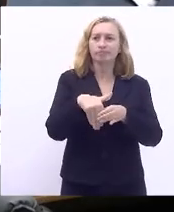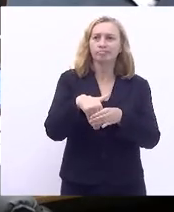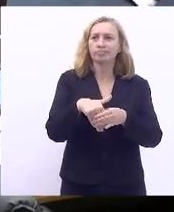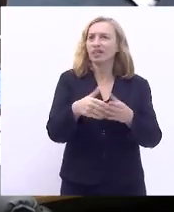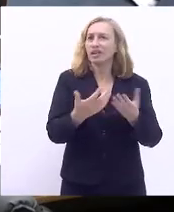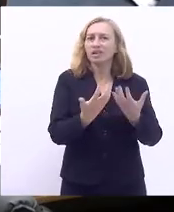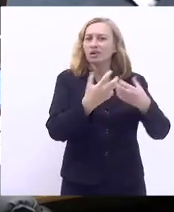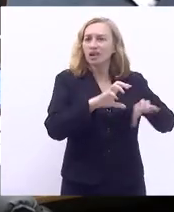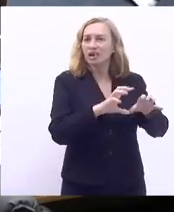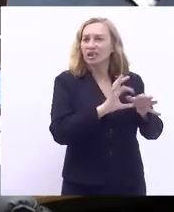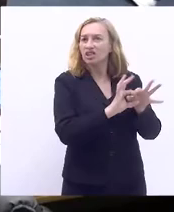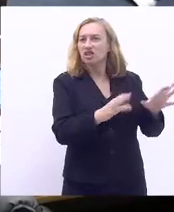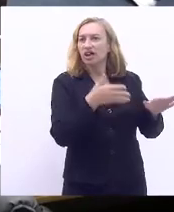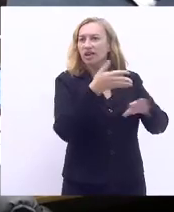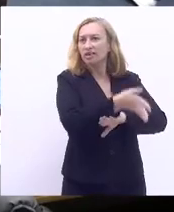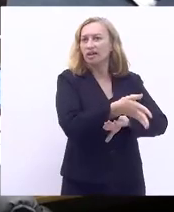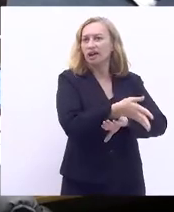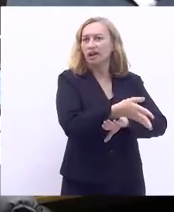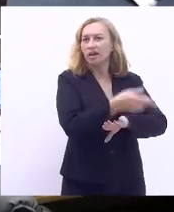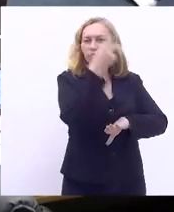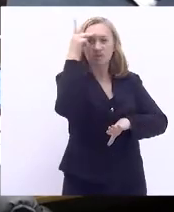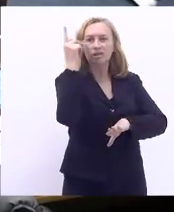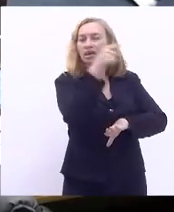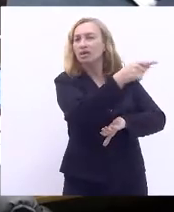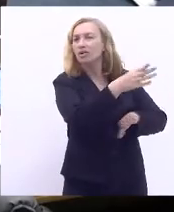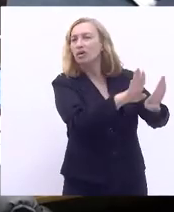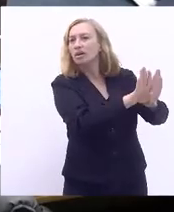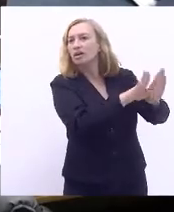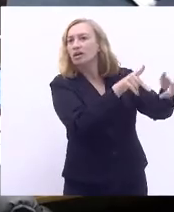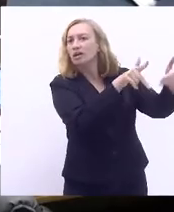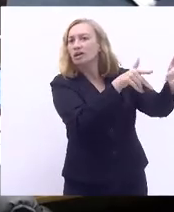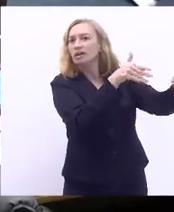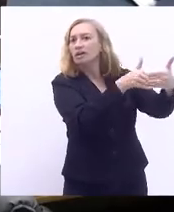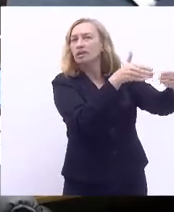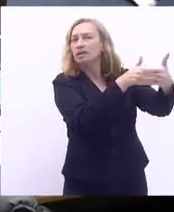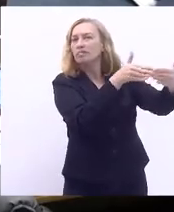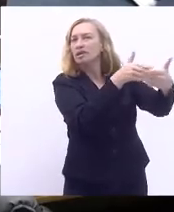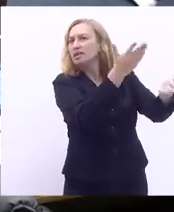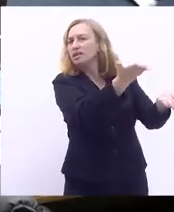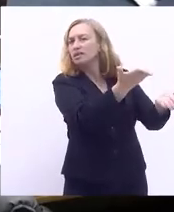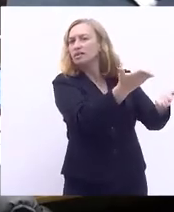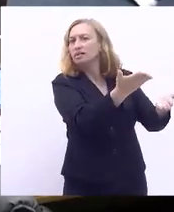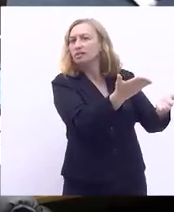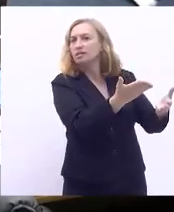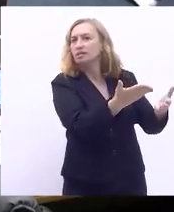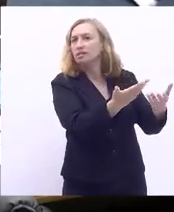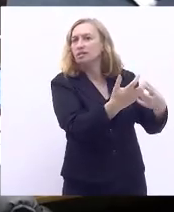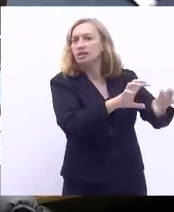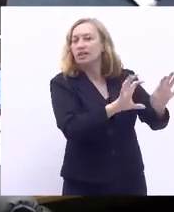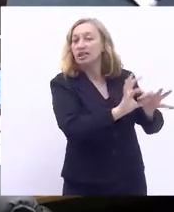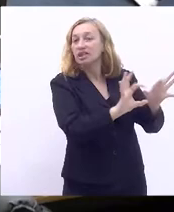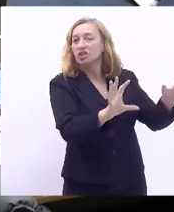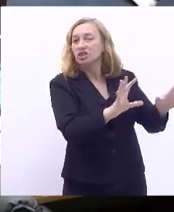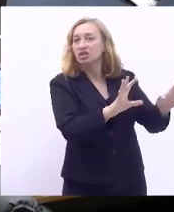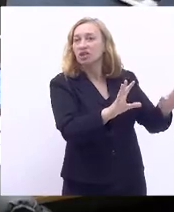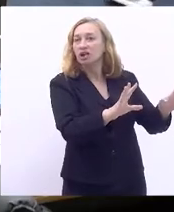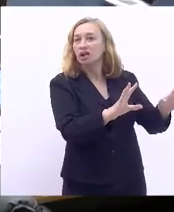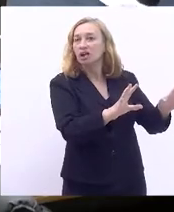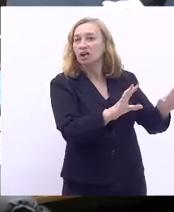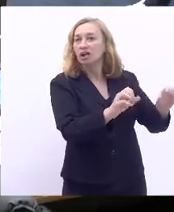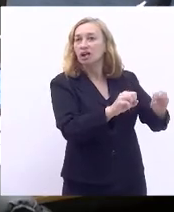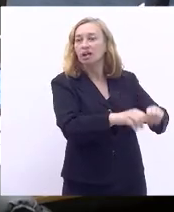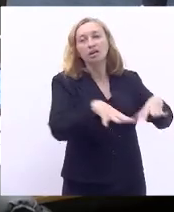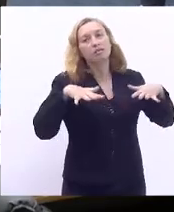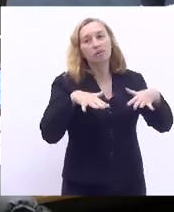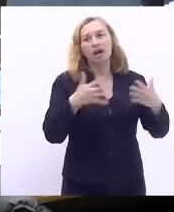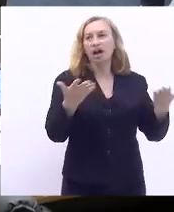deixar a pessoa entrar na... Não, está ali, ó. Na porta... Na porta ali do plenário.